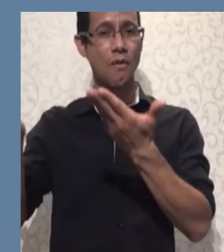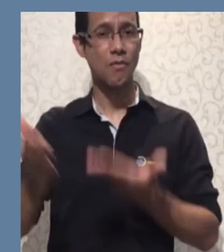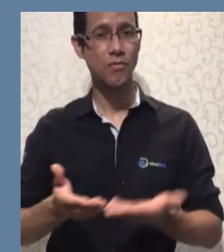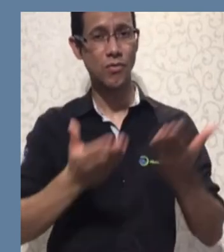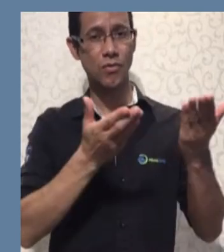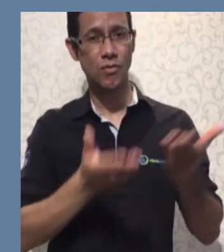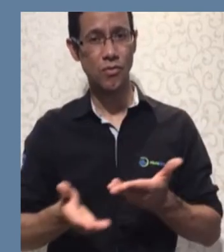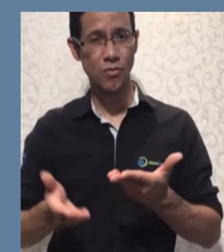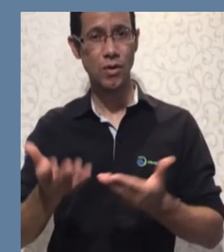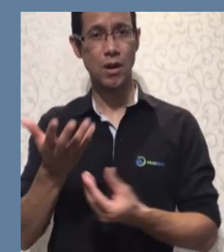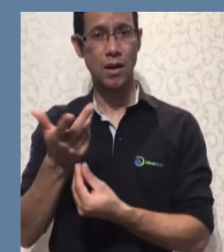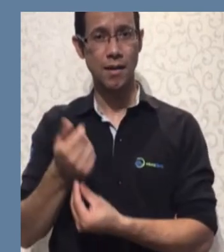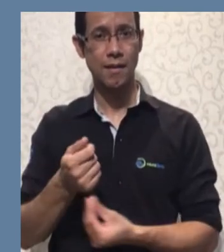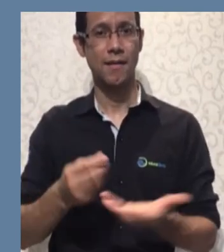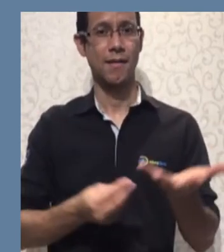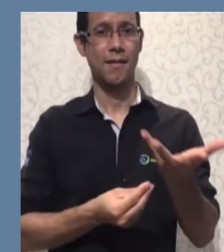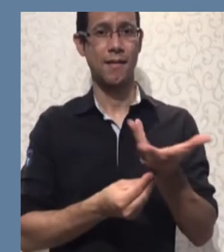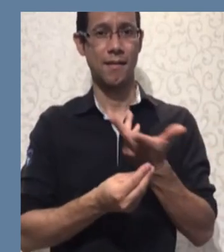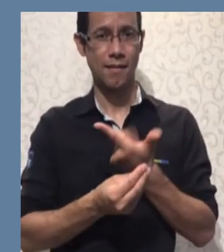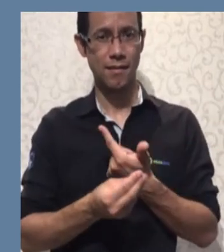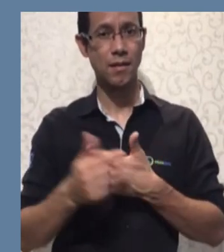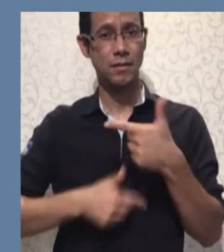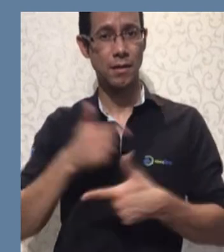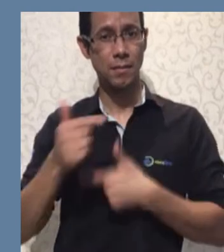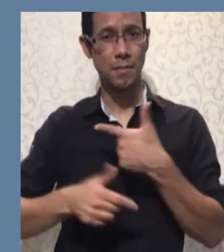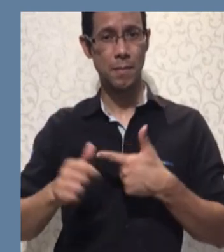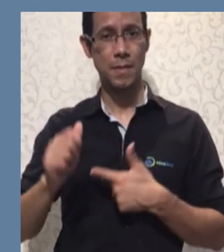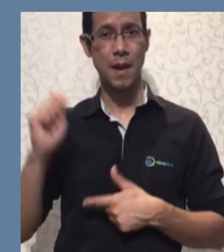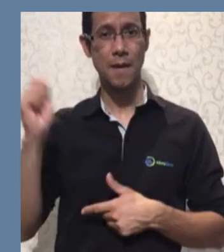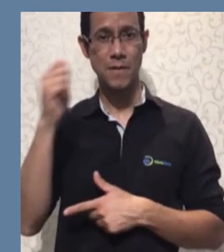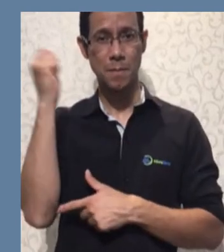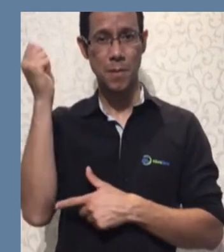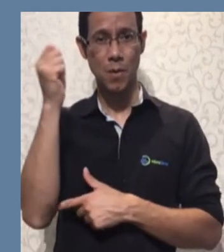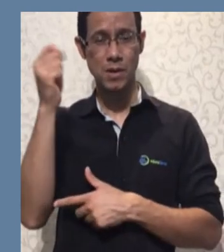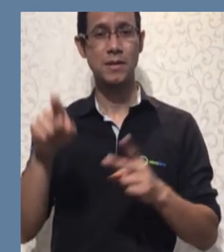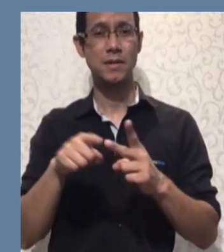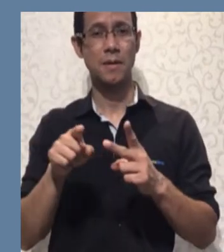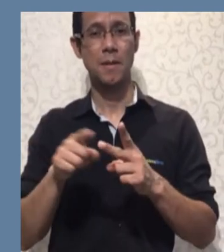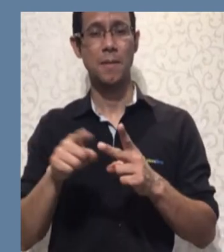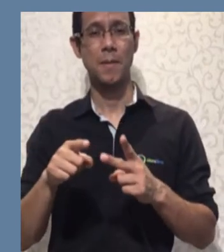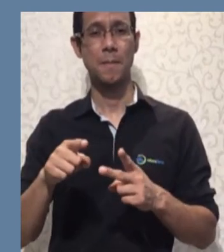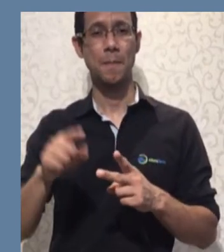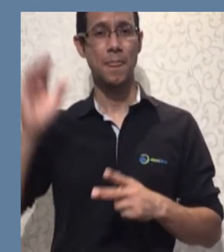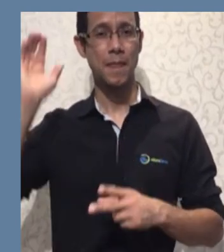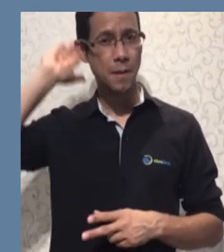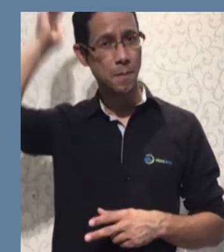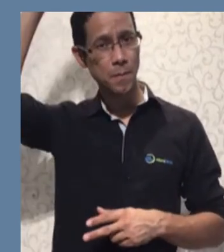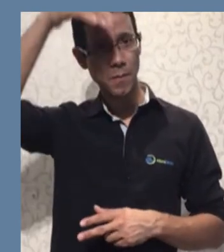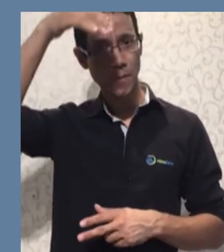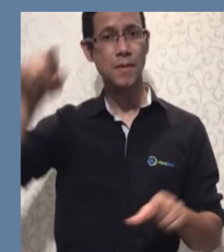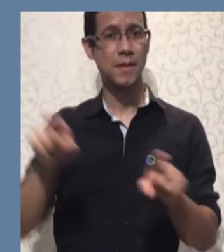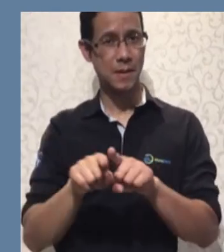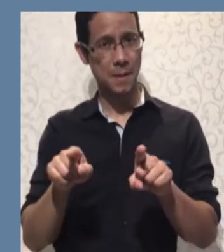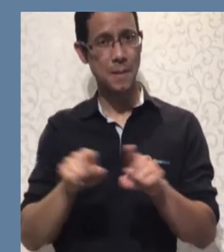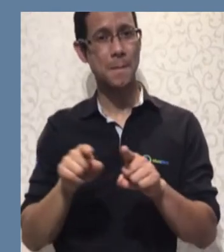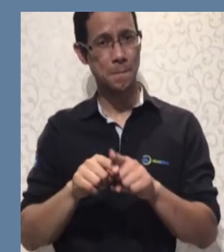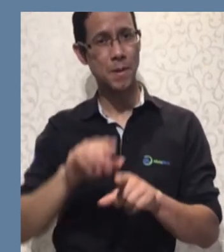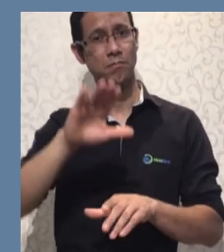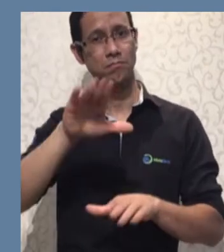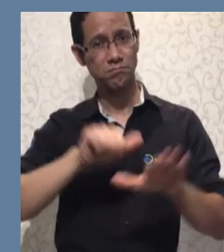tanto ali na Avenida Paulista como na Praça da República, pintores, convidou-os